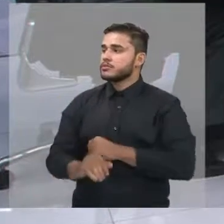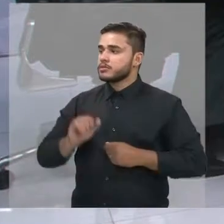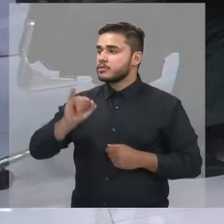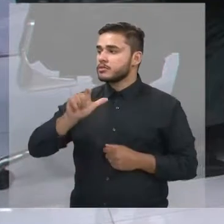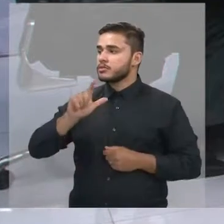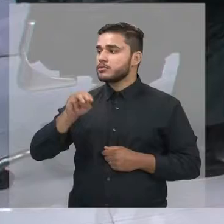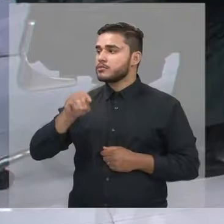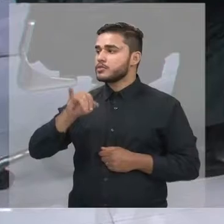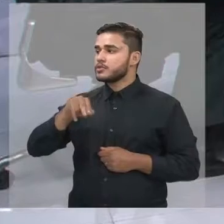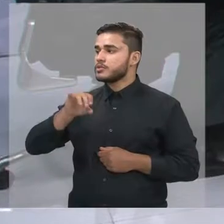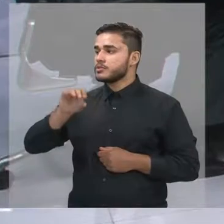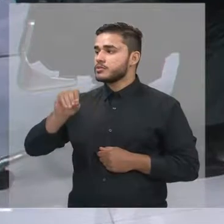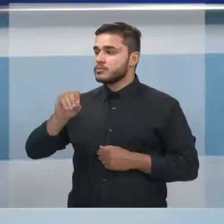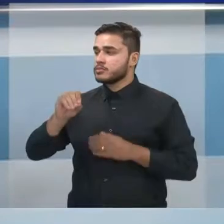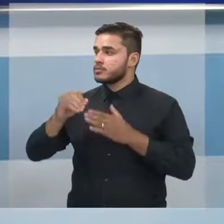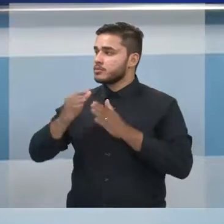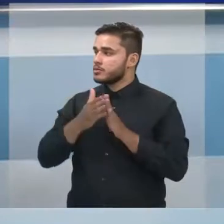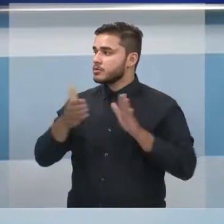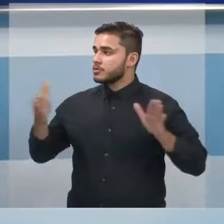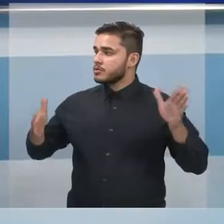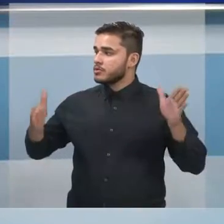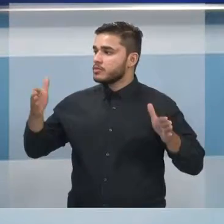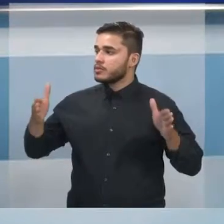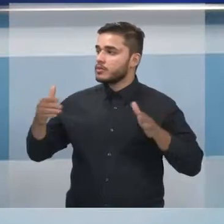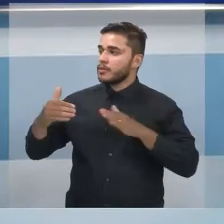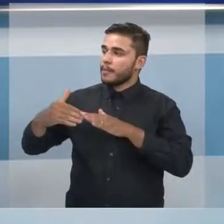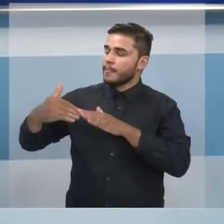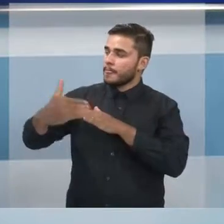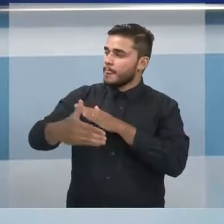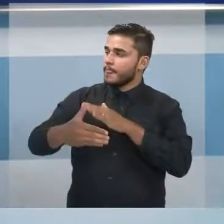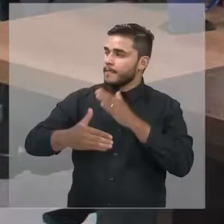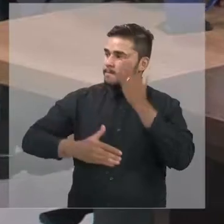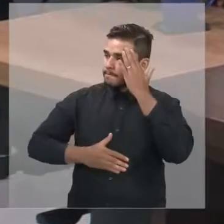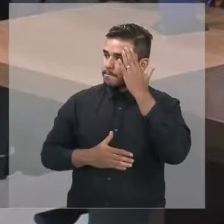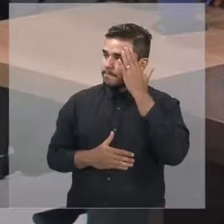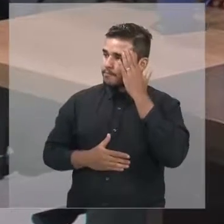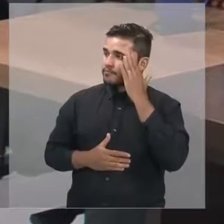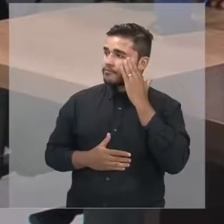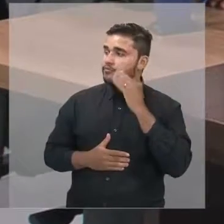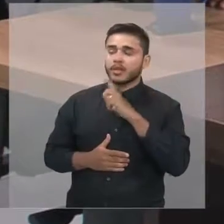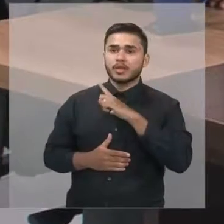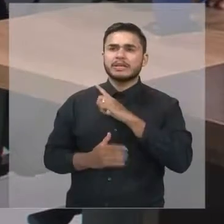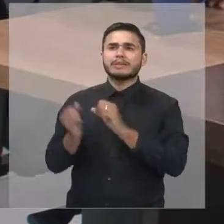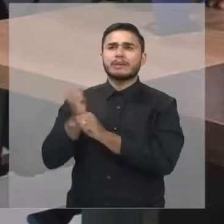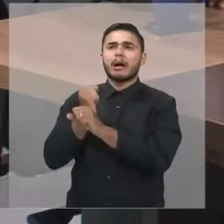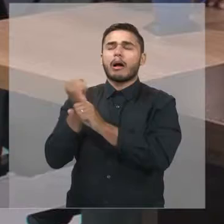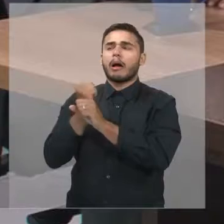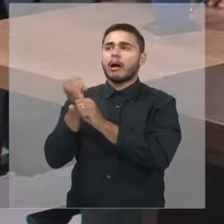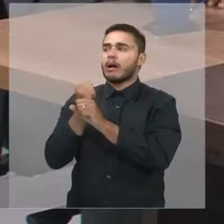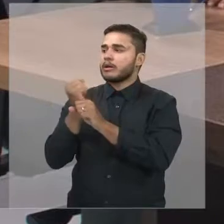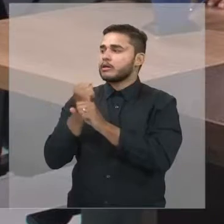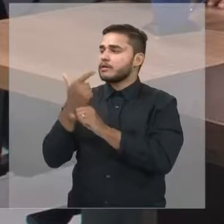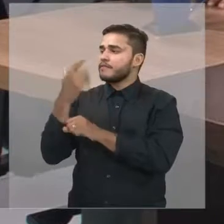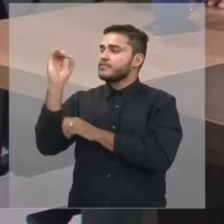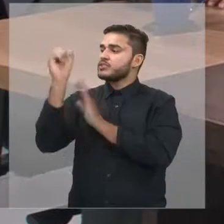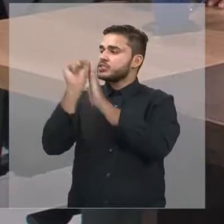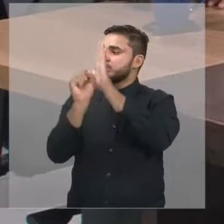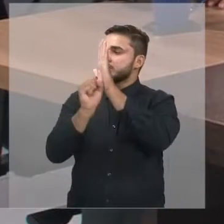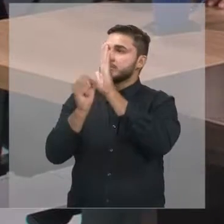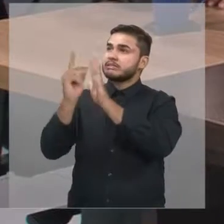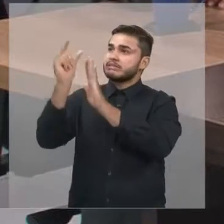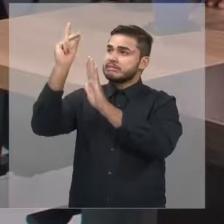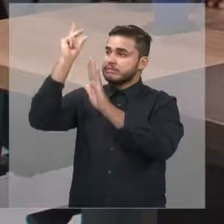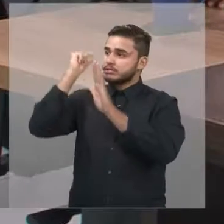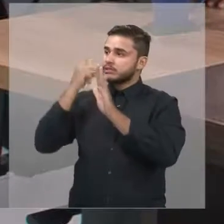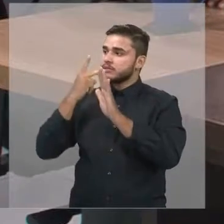passou pelo iluminismo e chegamos na Segunda Guerra Mundial. Sim, no iluminismo o homem era melhor do que o grego de 20 séculos antes? O grego como